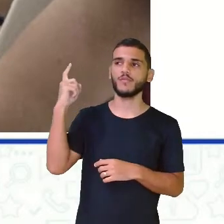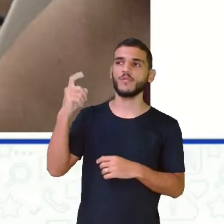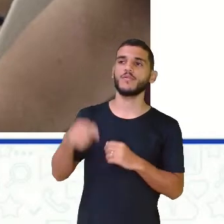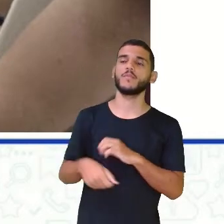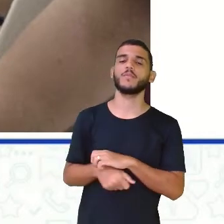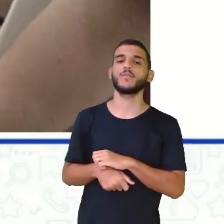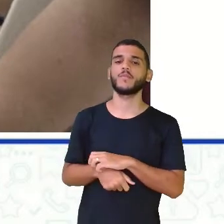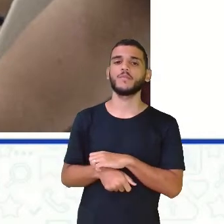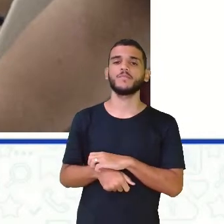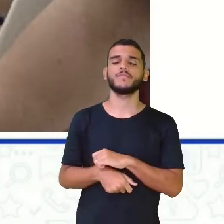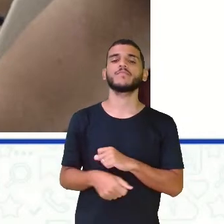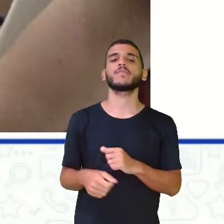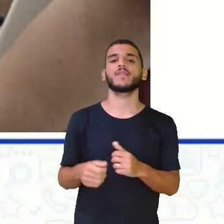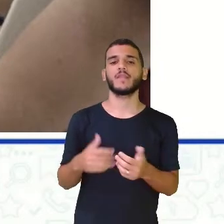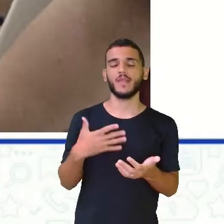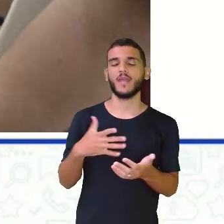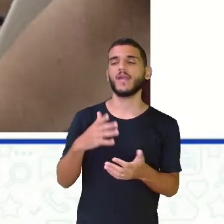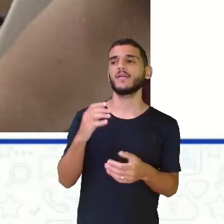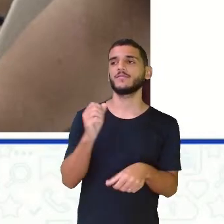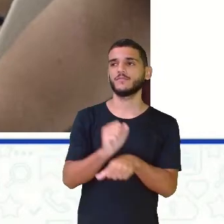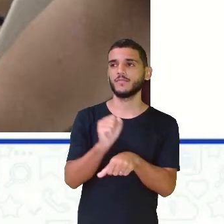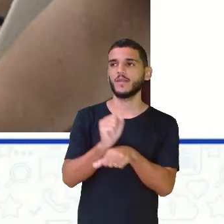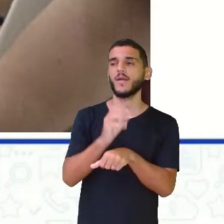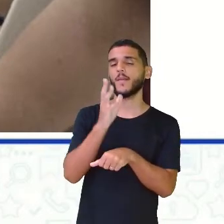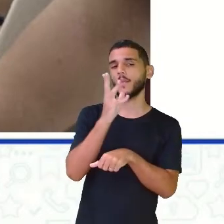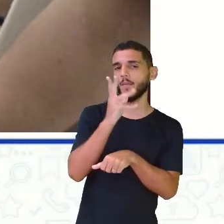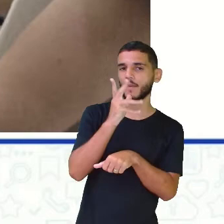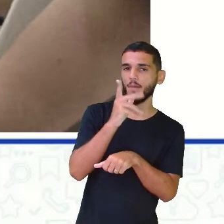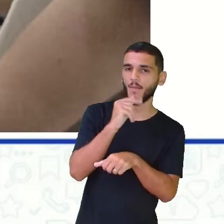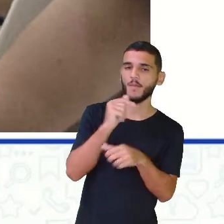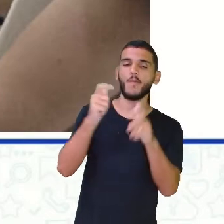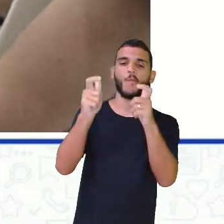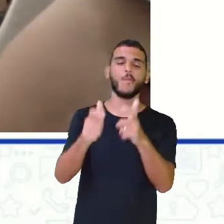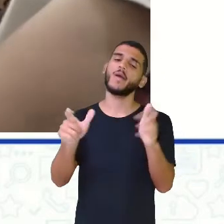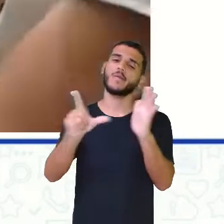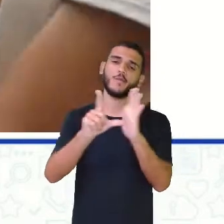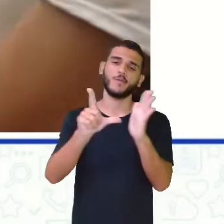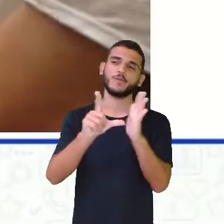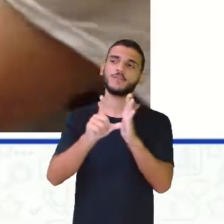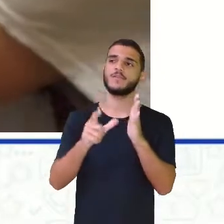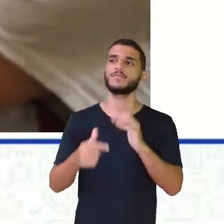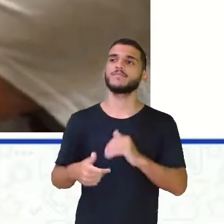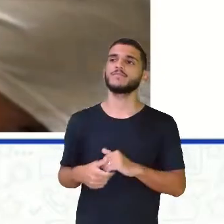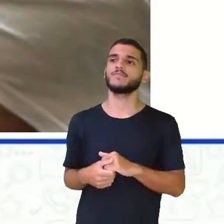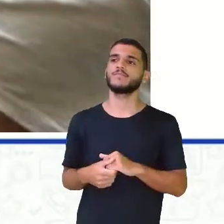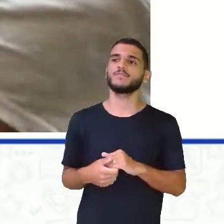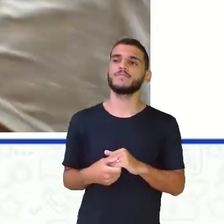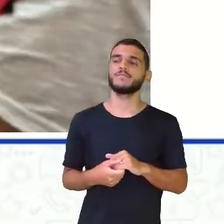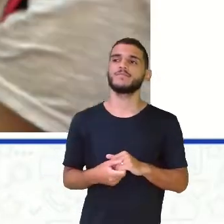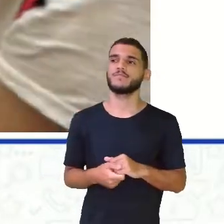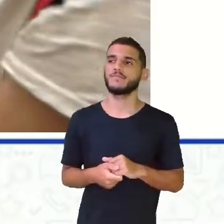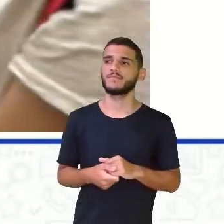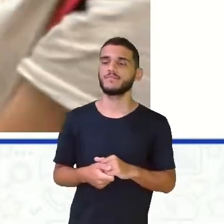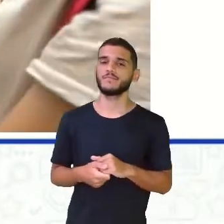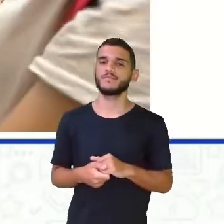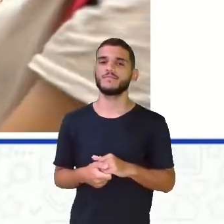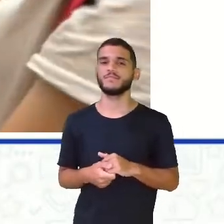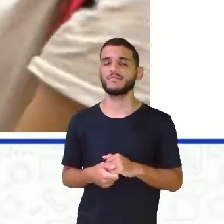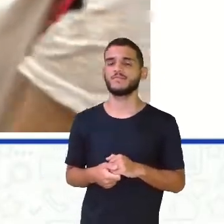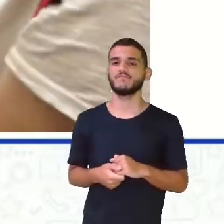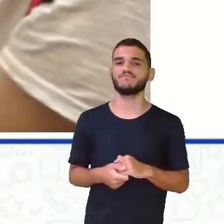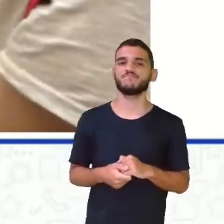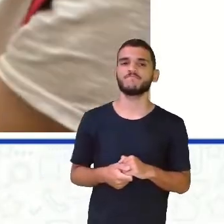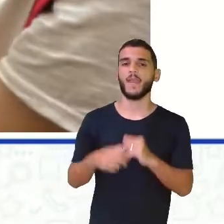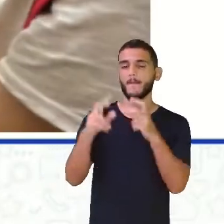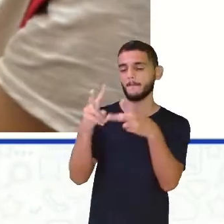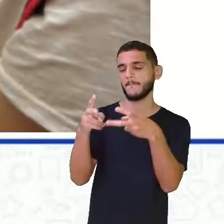Ainda está rodando, mas já dá para ver que é um ambiente de uma loja, né? Então, escutem aí esse som.